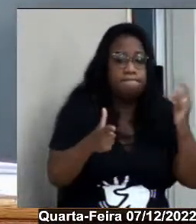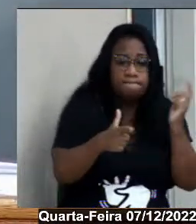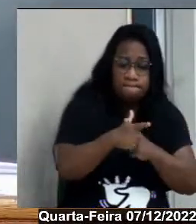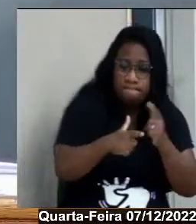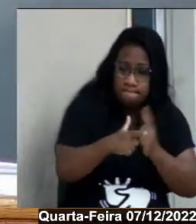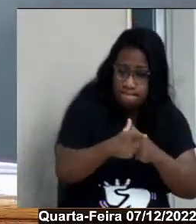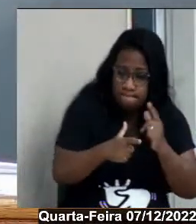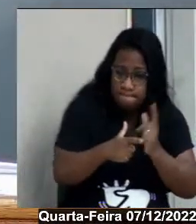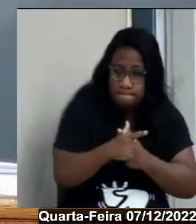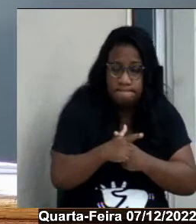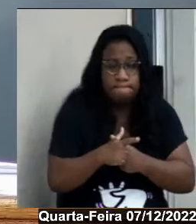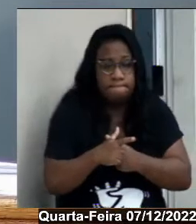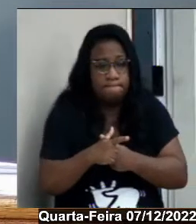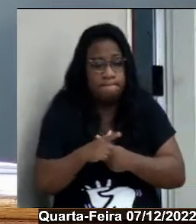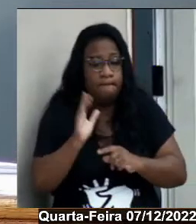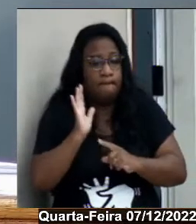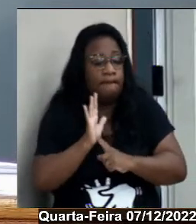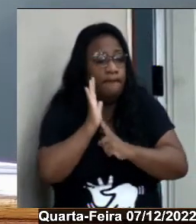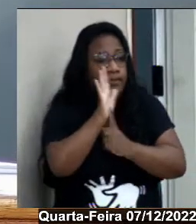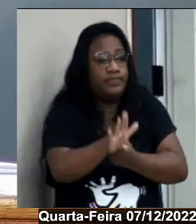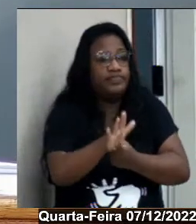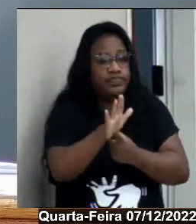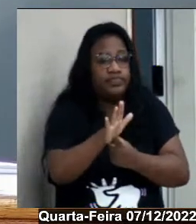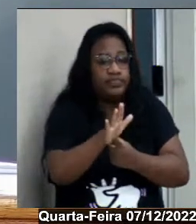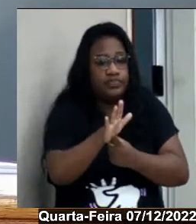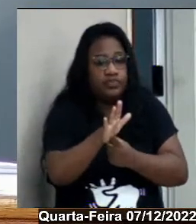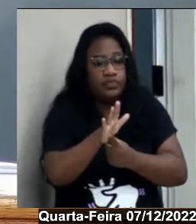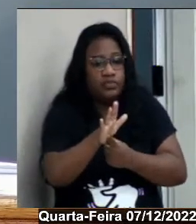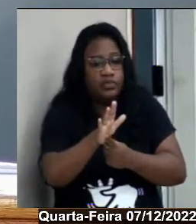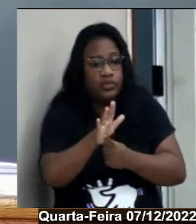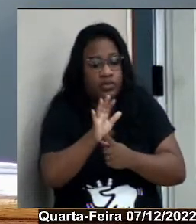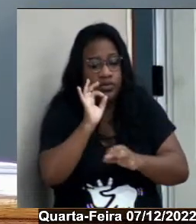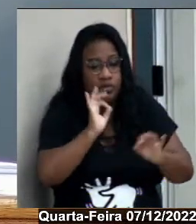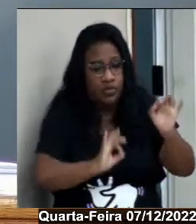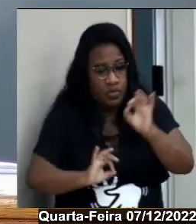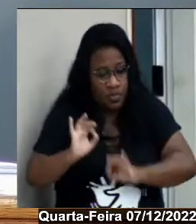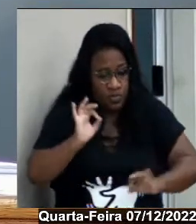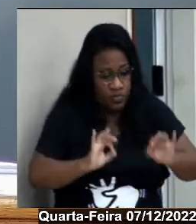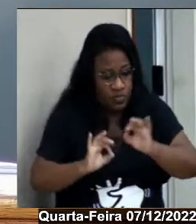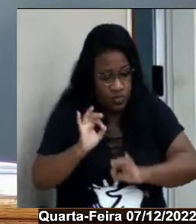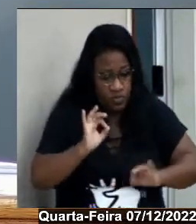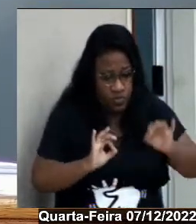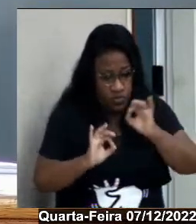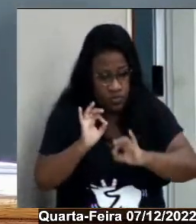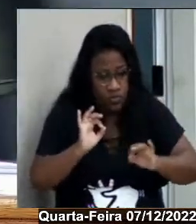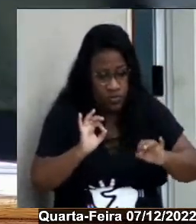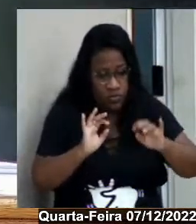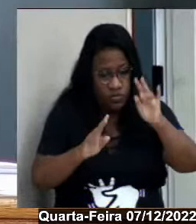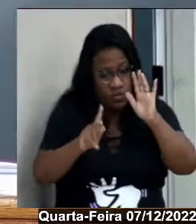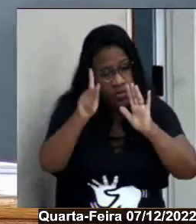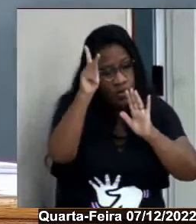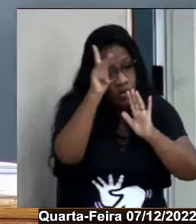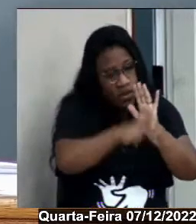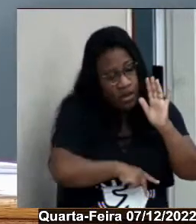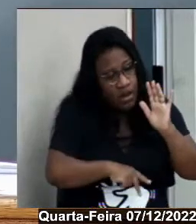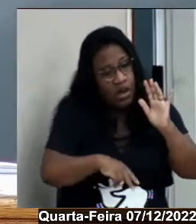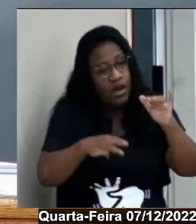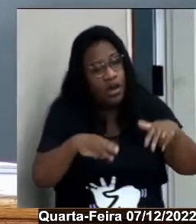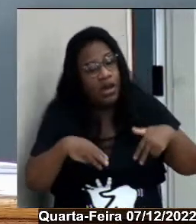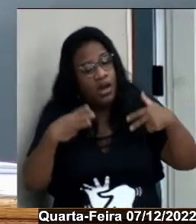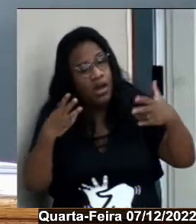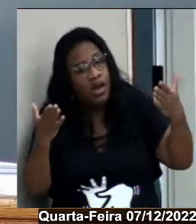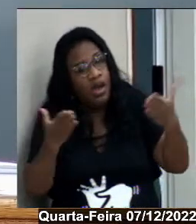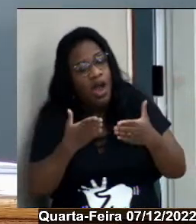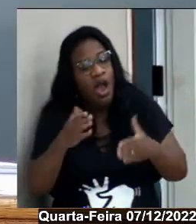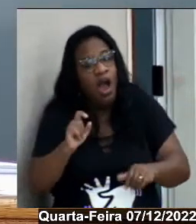imposto sobre renda de apresentação da declaração de ajuste anual de policiais militares e